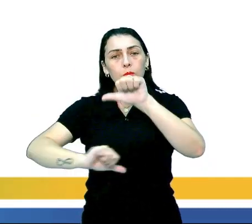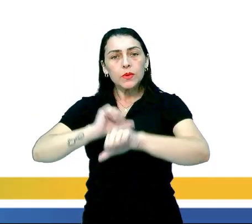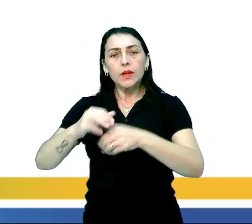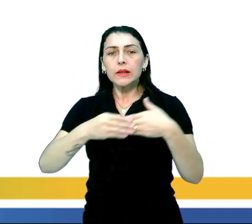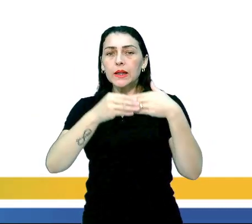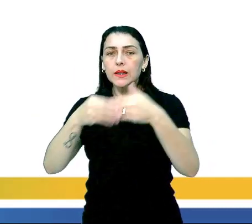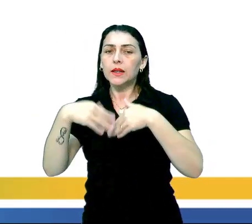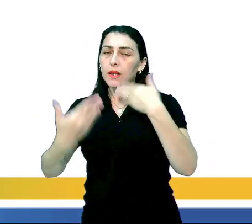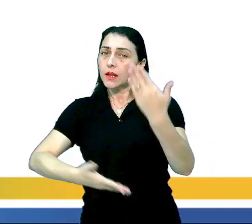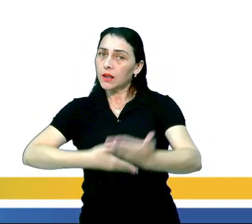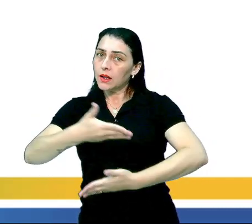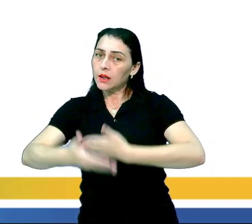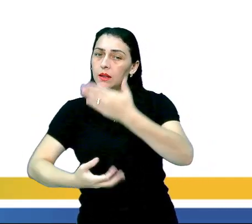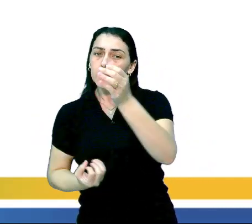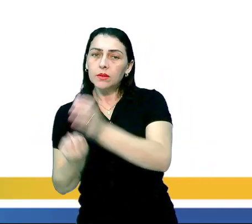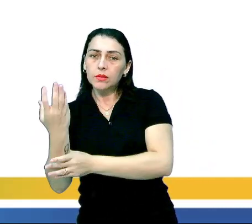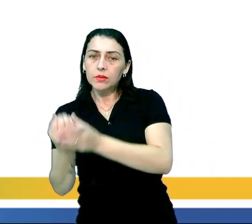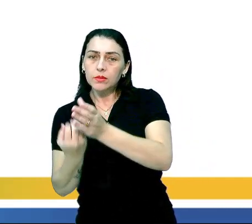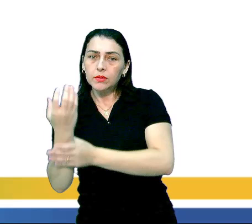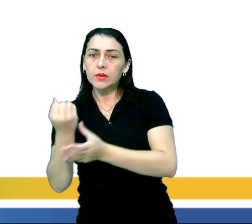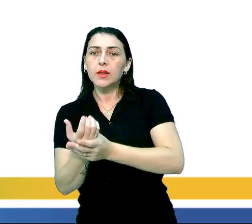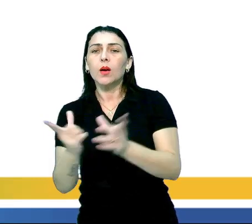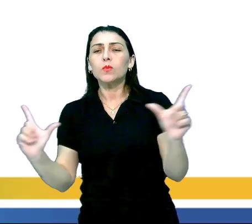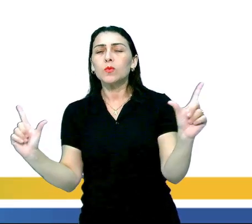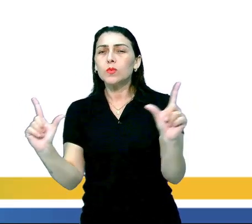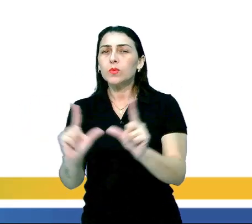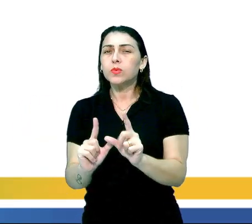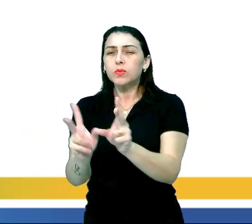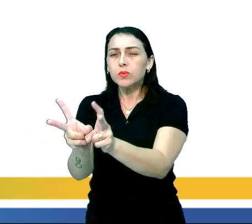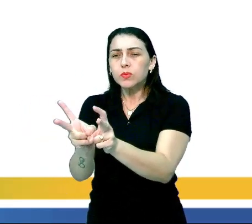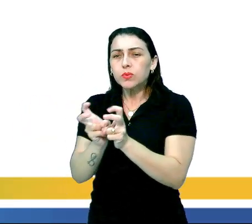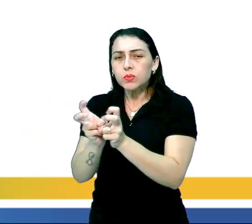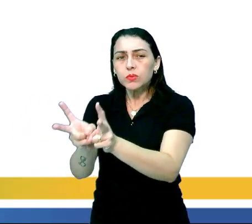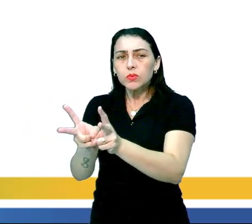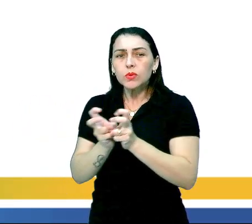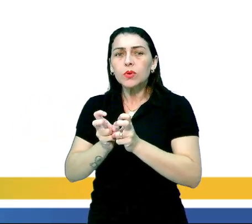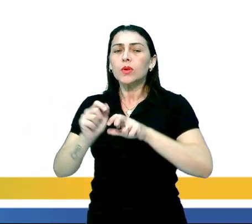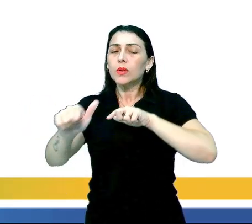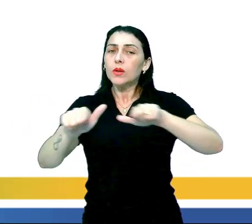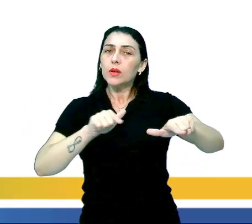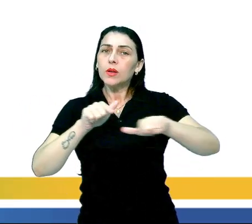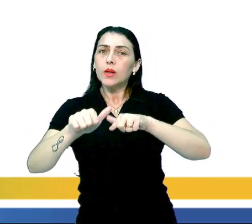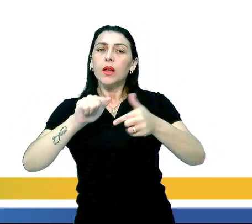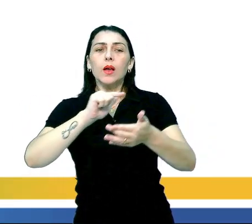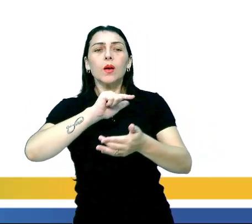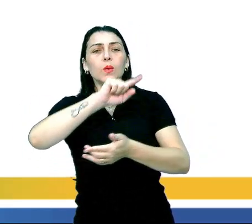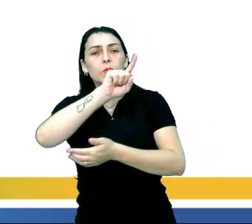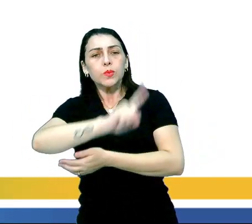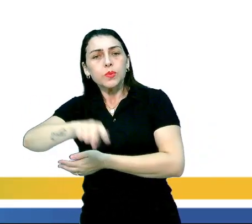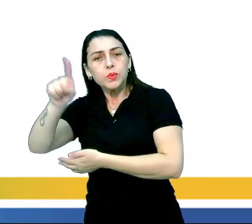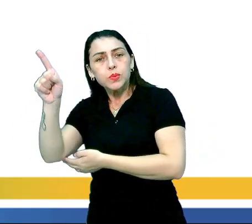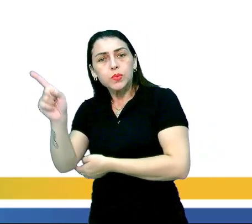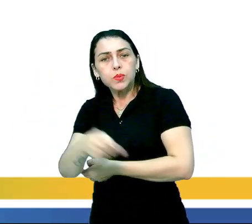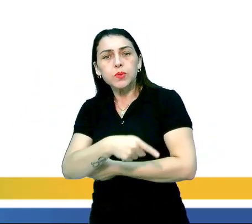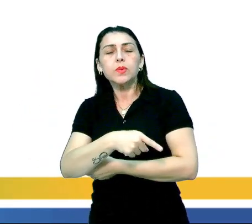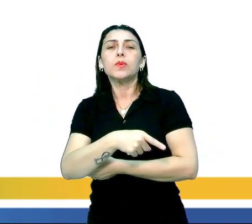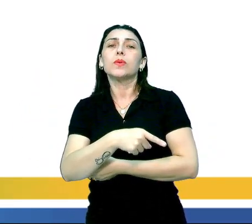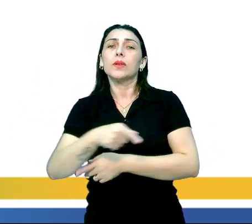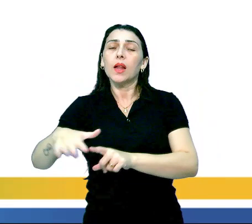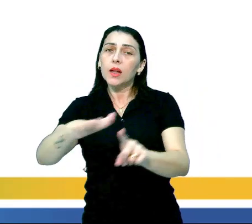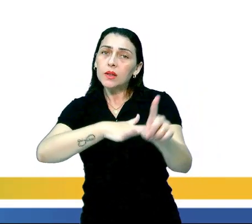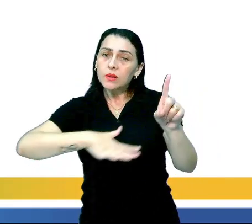As mudanças trazidas nas relações de produção que minimizaram a exploração do trabalho